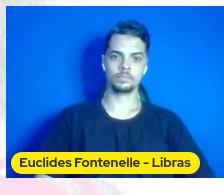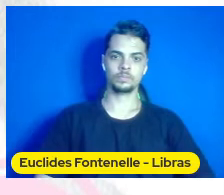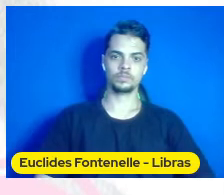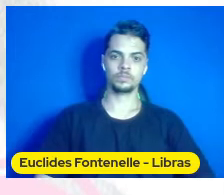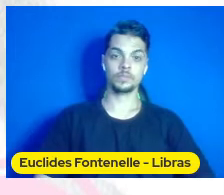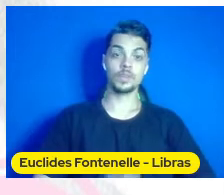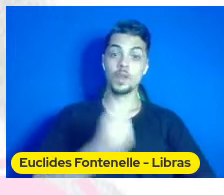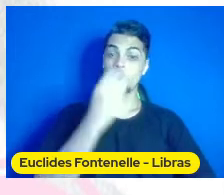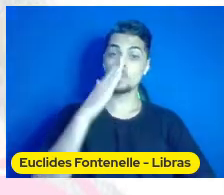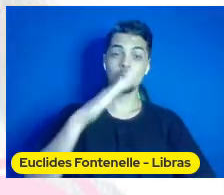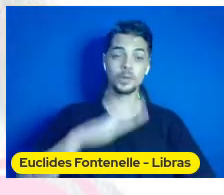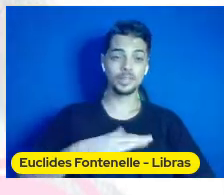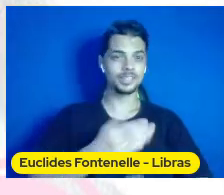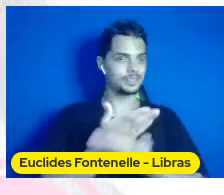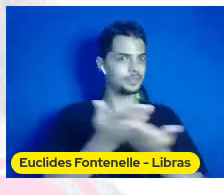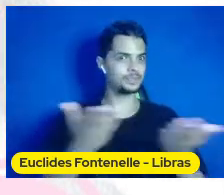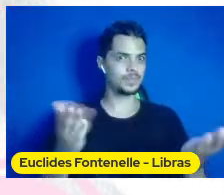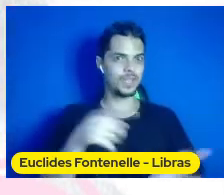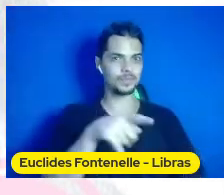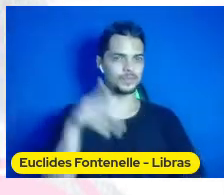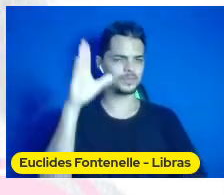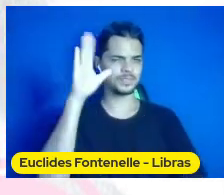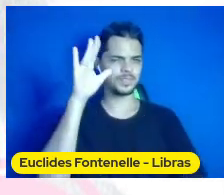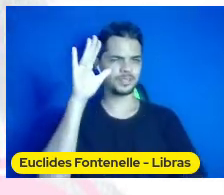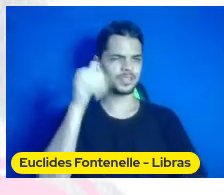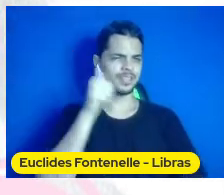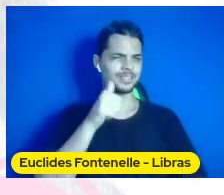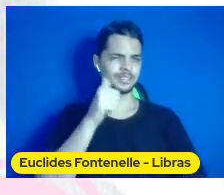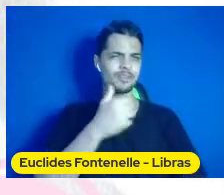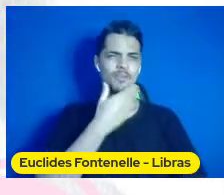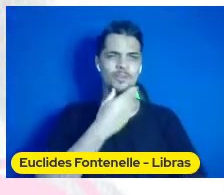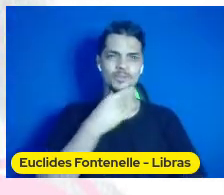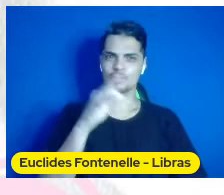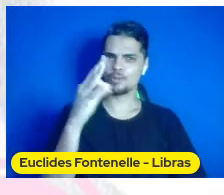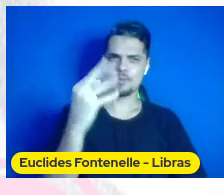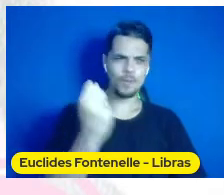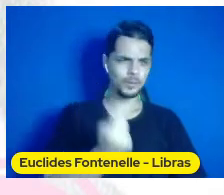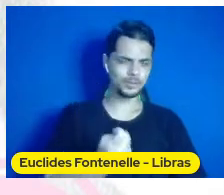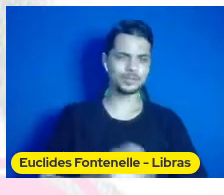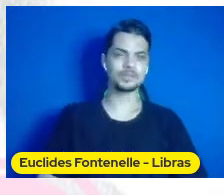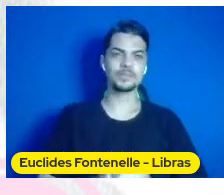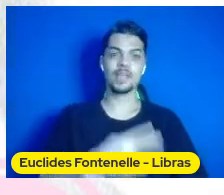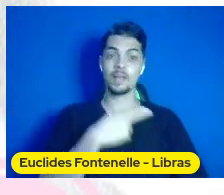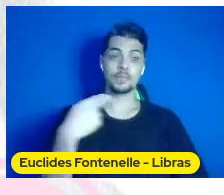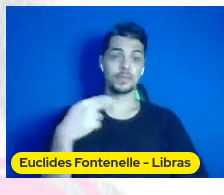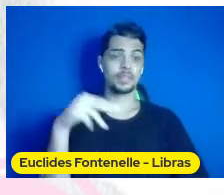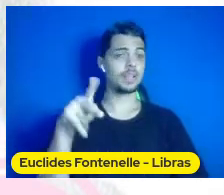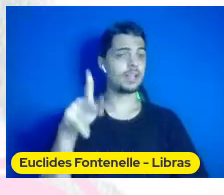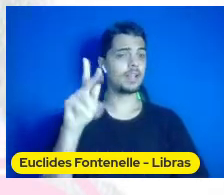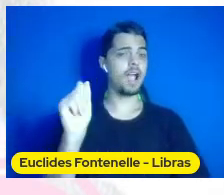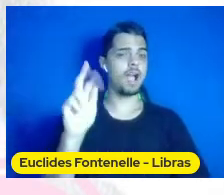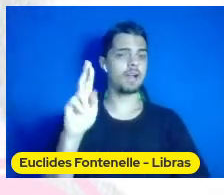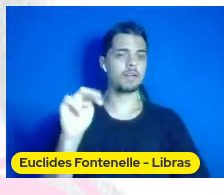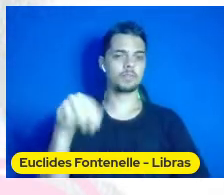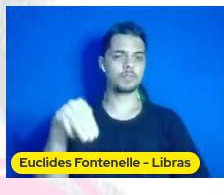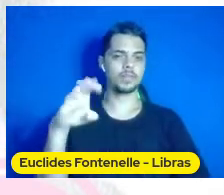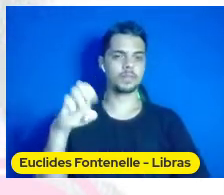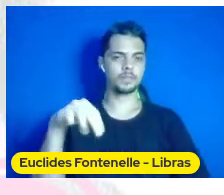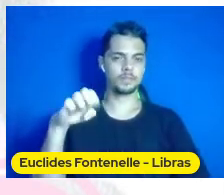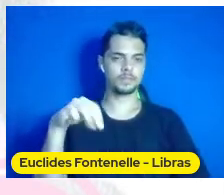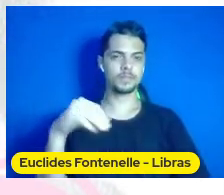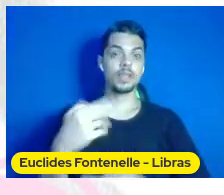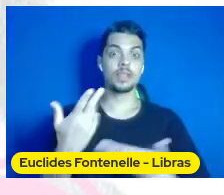Boa tarde a todos, todas e todes. Eu sou a professora Carmen Gil. Sou uma